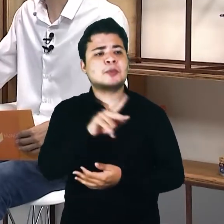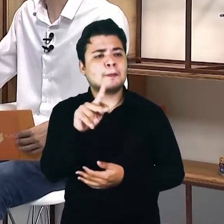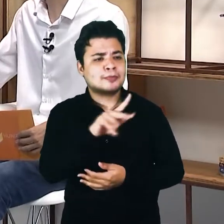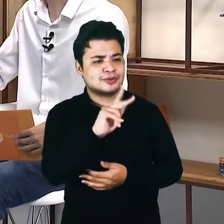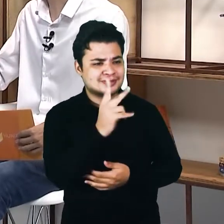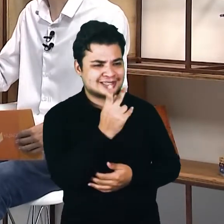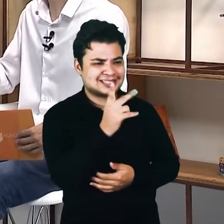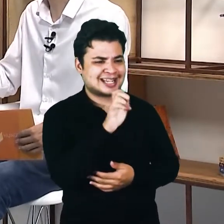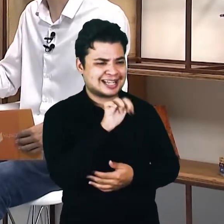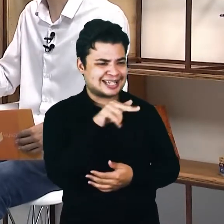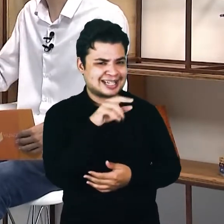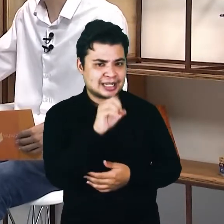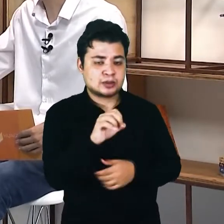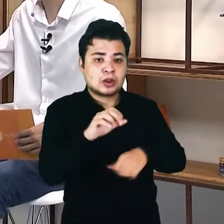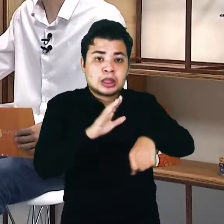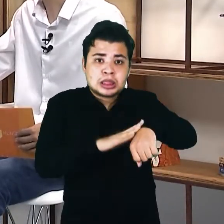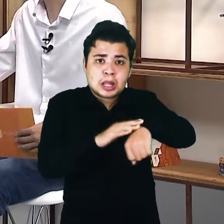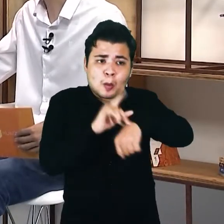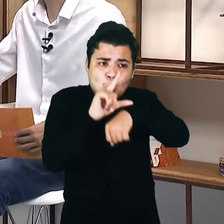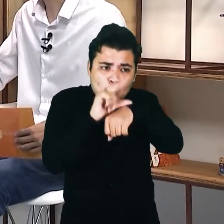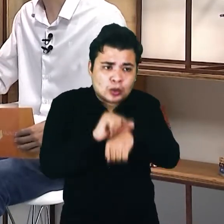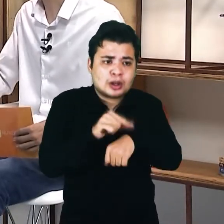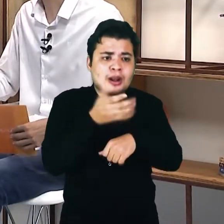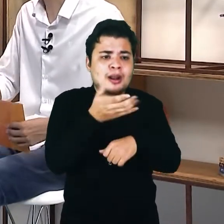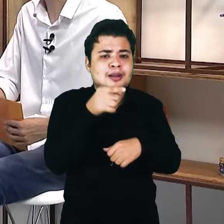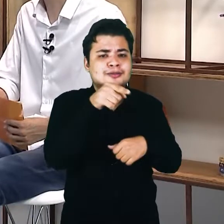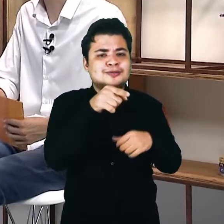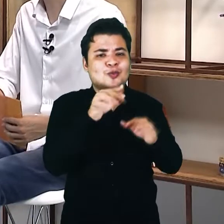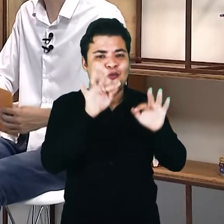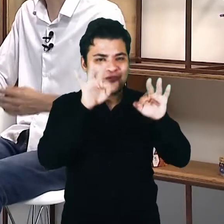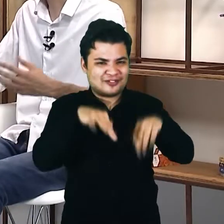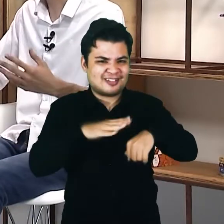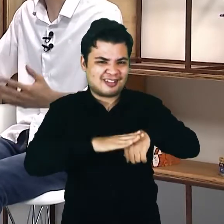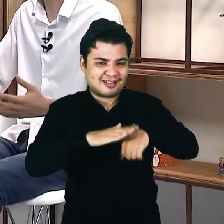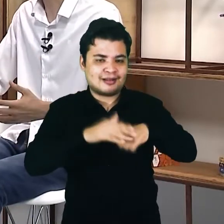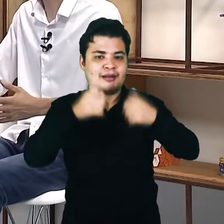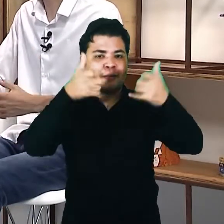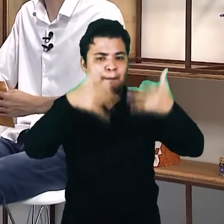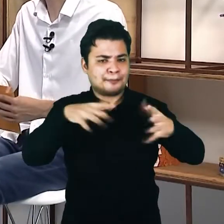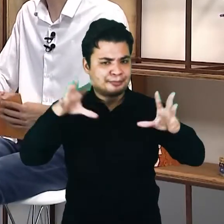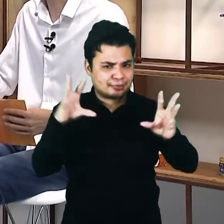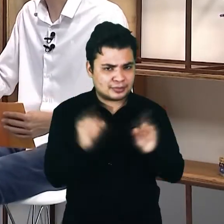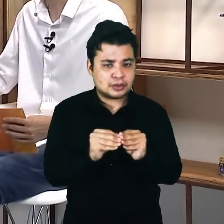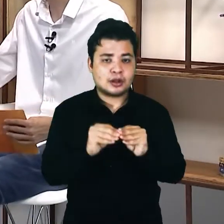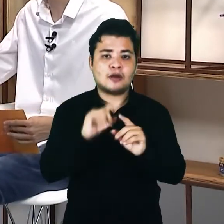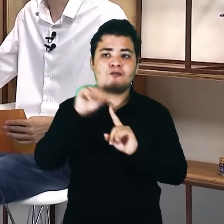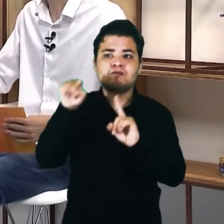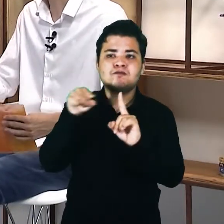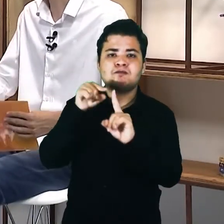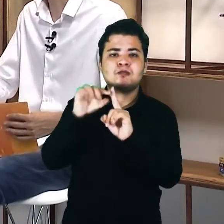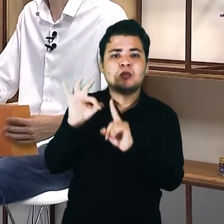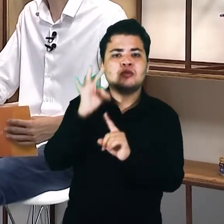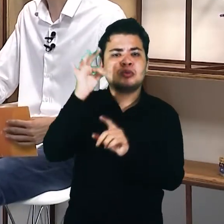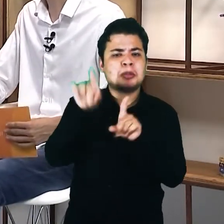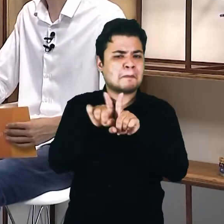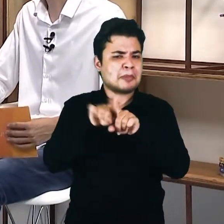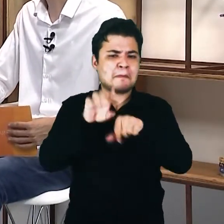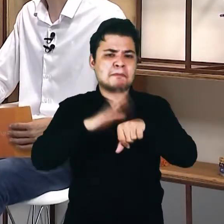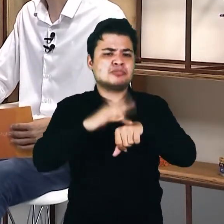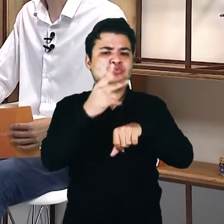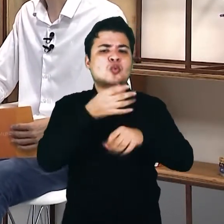Professor Heleno, nosso tempo é curto, queria escutar suas considerações finais nesse sentido de metas futuras e o que o senhor quiser